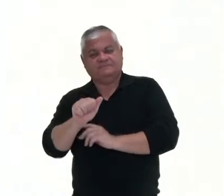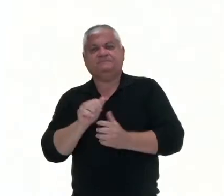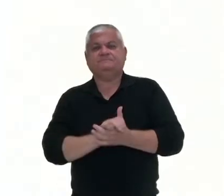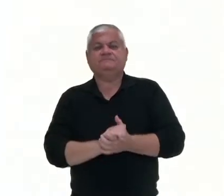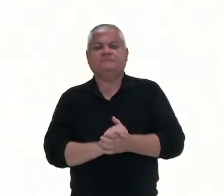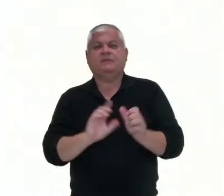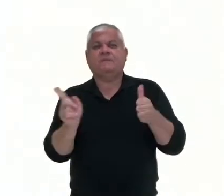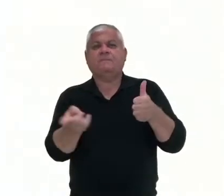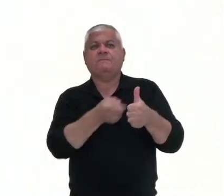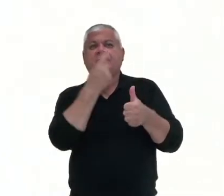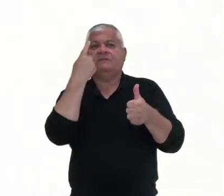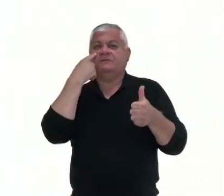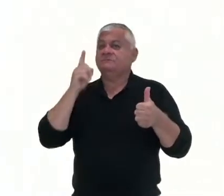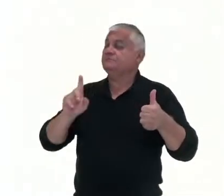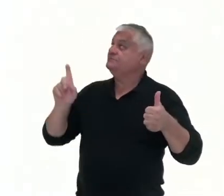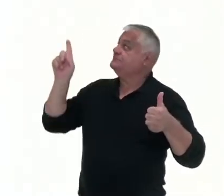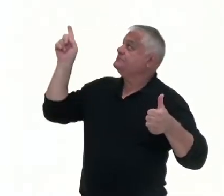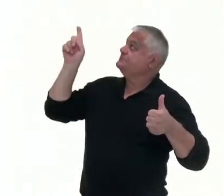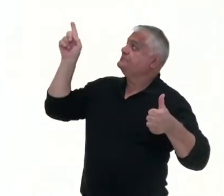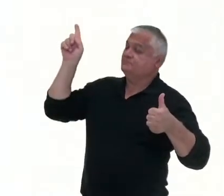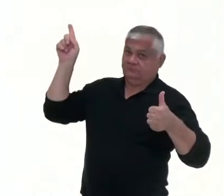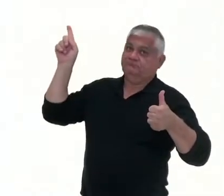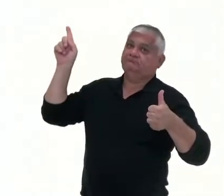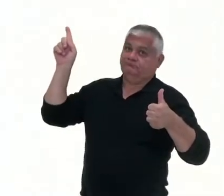primata, o que se tem